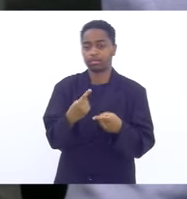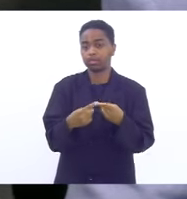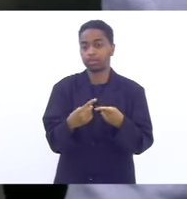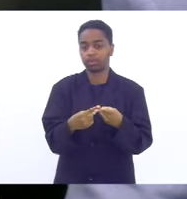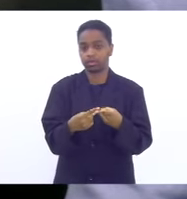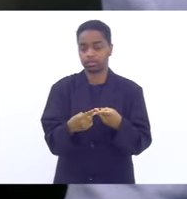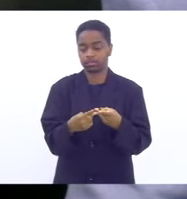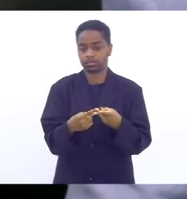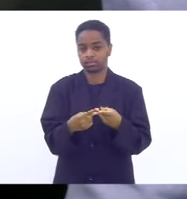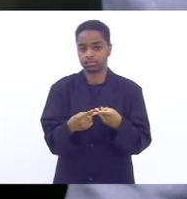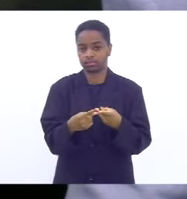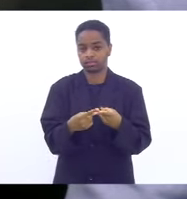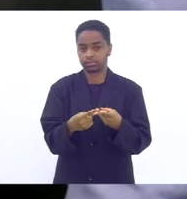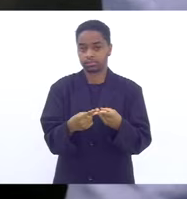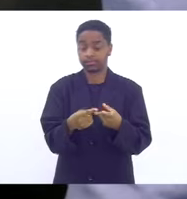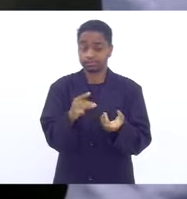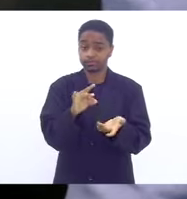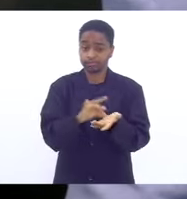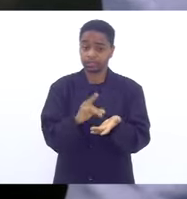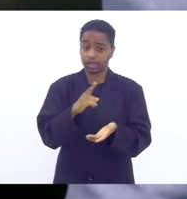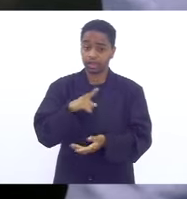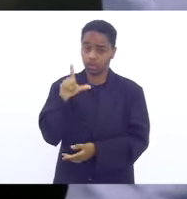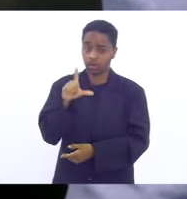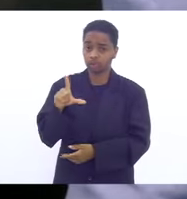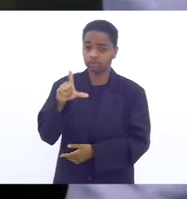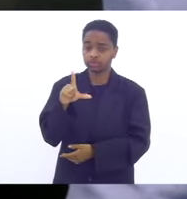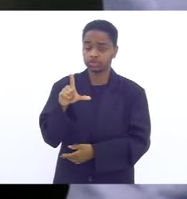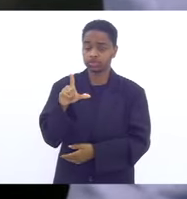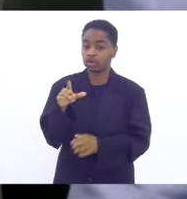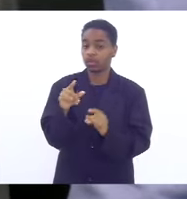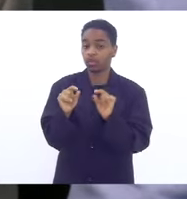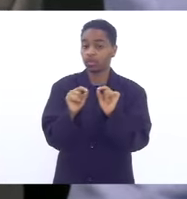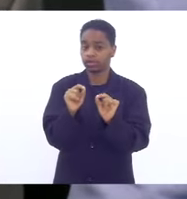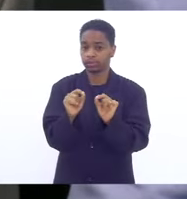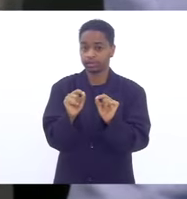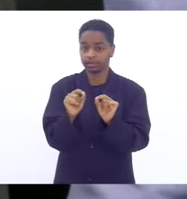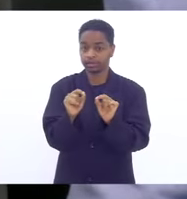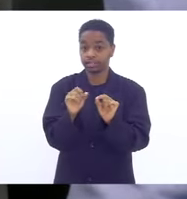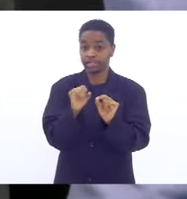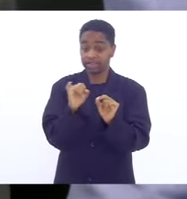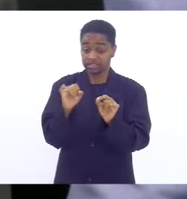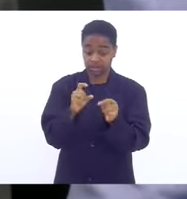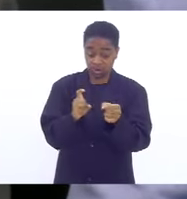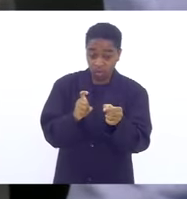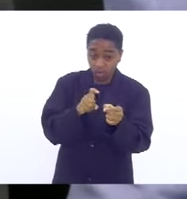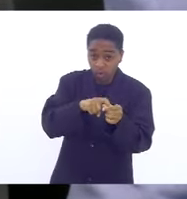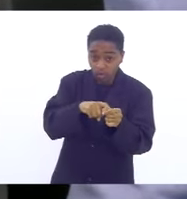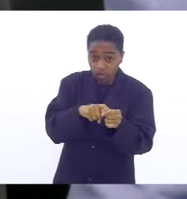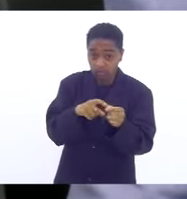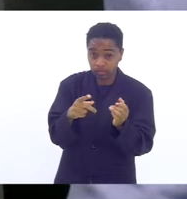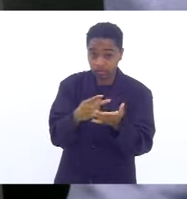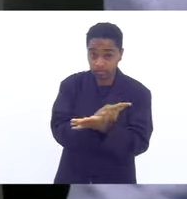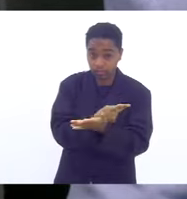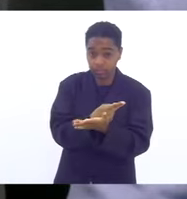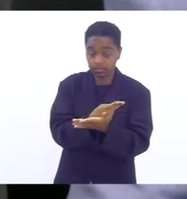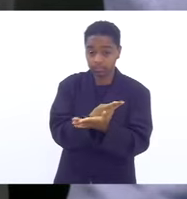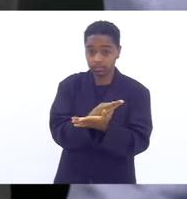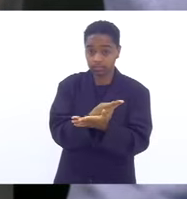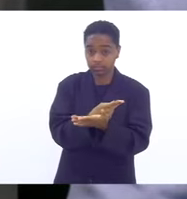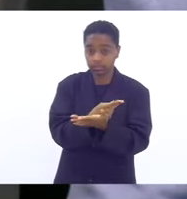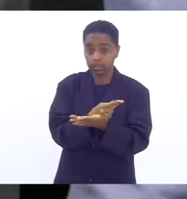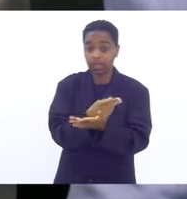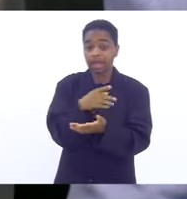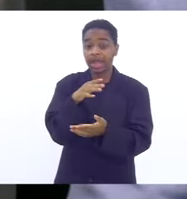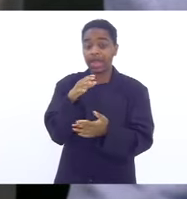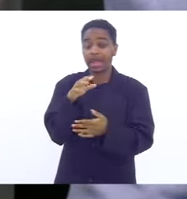esse convênio, porque realmente tem uma lógica, e a lógica é o seguinte: quando é feito o convênio é definido para que a